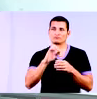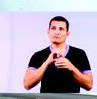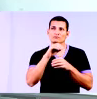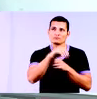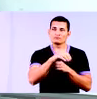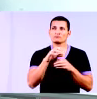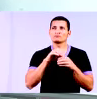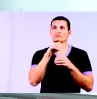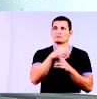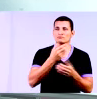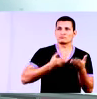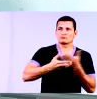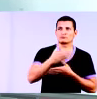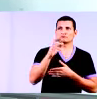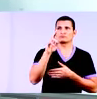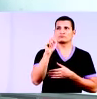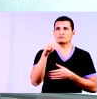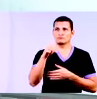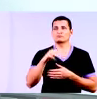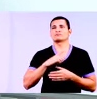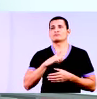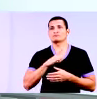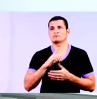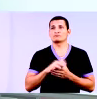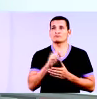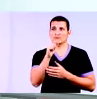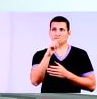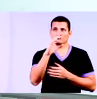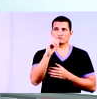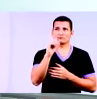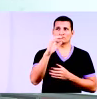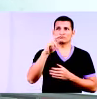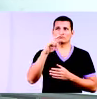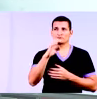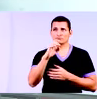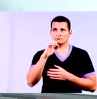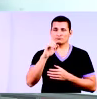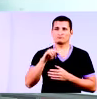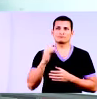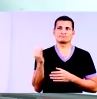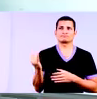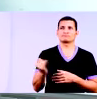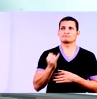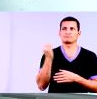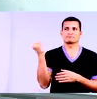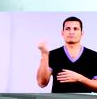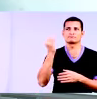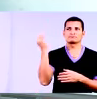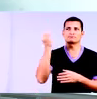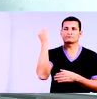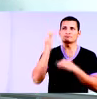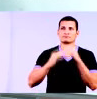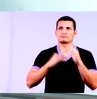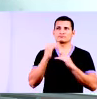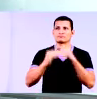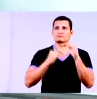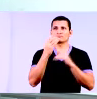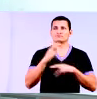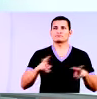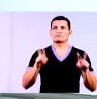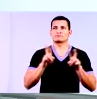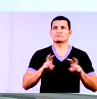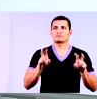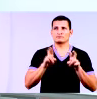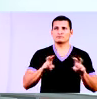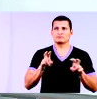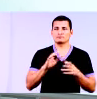cache interage com a memória RAM externa. Então essa memória cache é um parâmetro extremamente valioso para o desempenho de uma máquina.